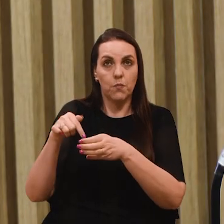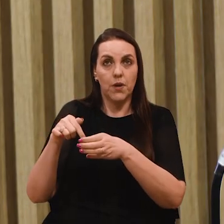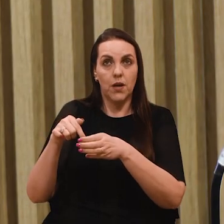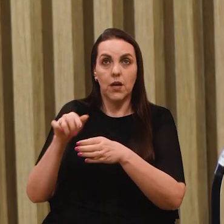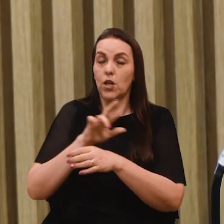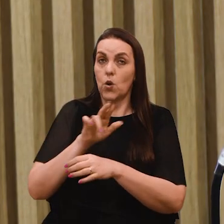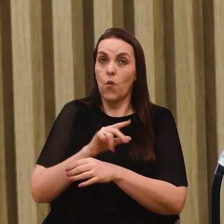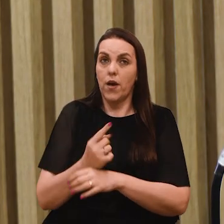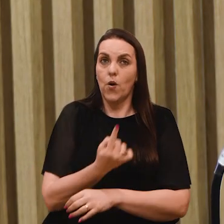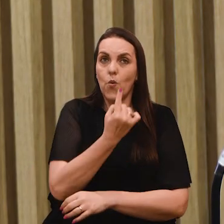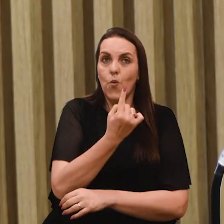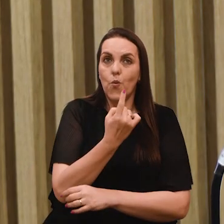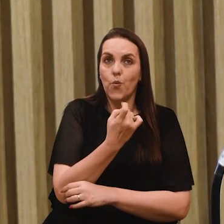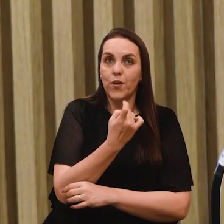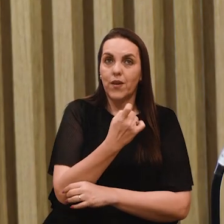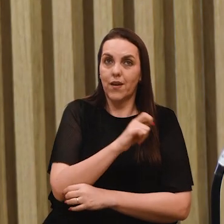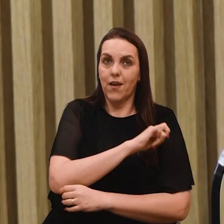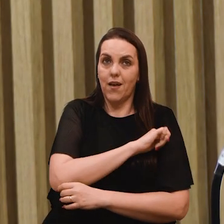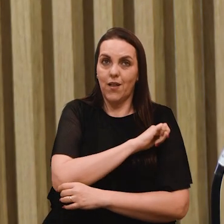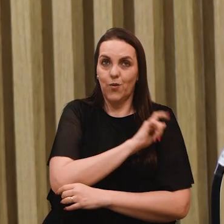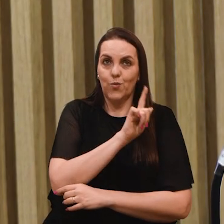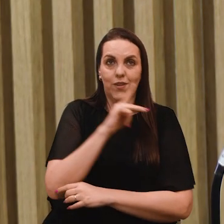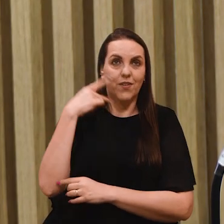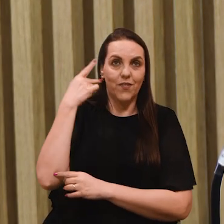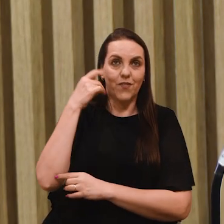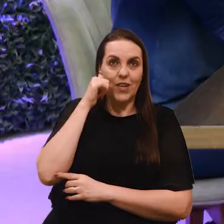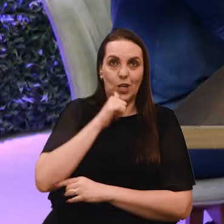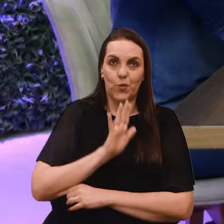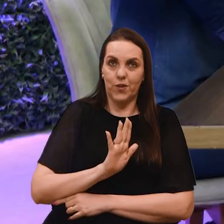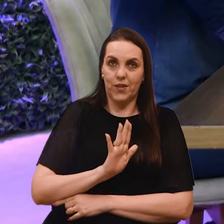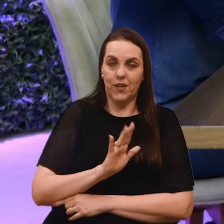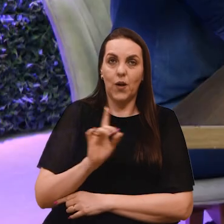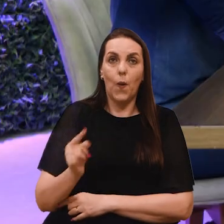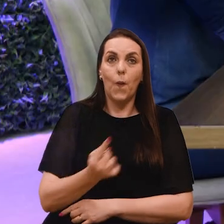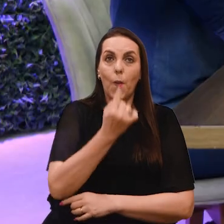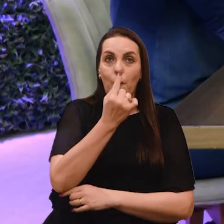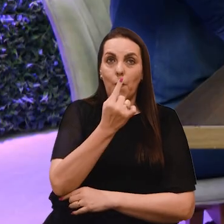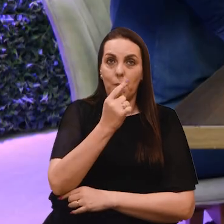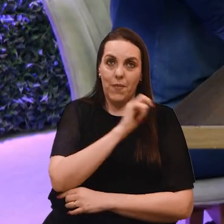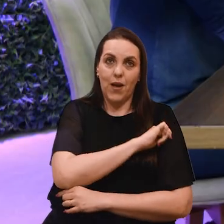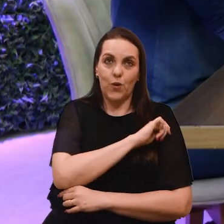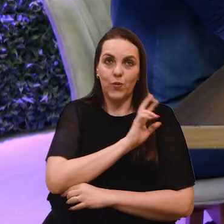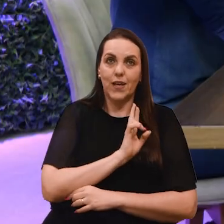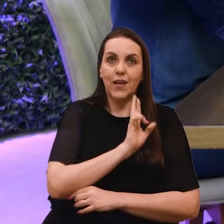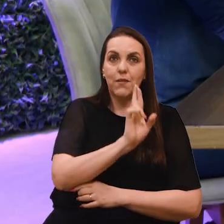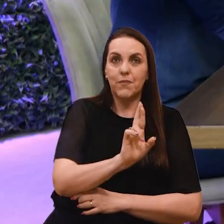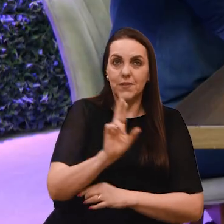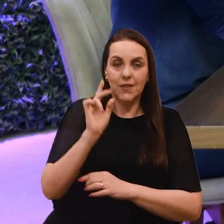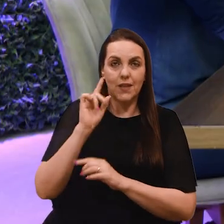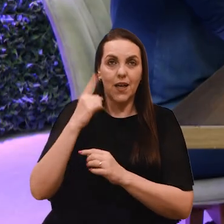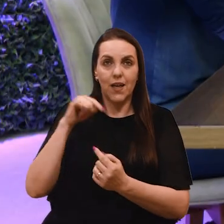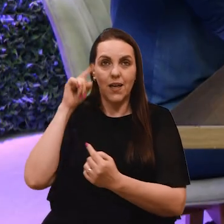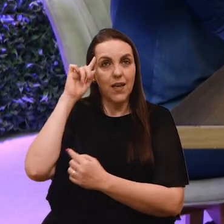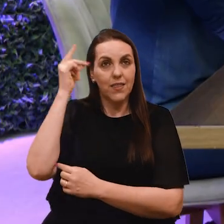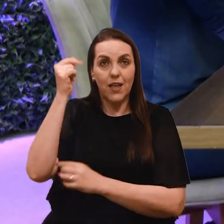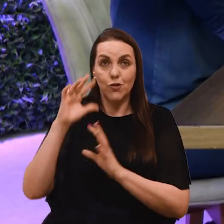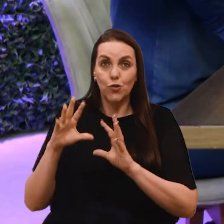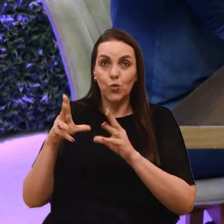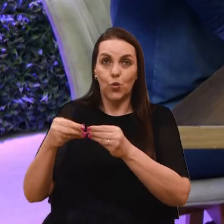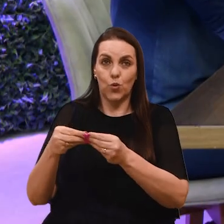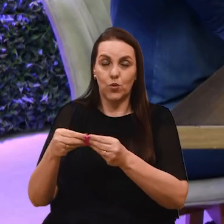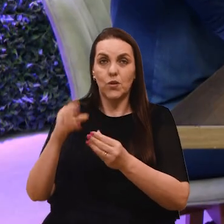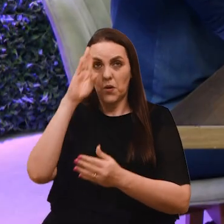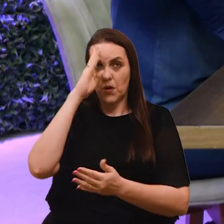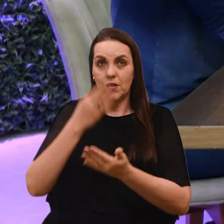não daquela aluna que fosse a vereadora, sabe? Uma aluna ia representar a ideia da turma toda. Exato. Muito legal. E acho que